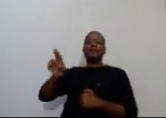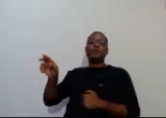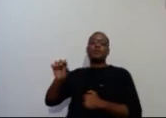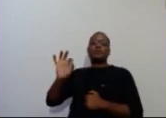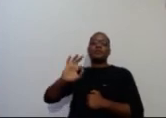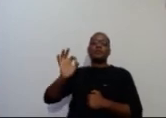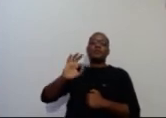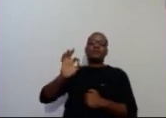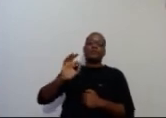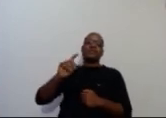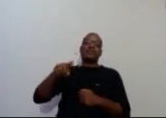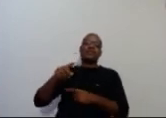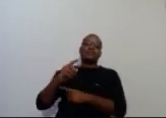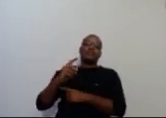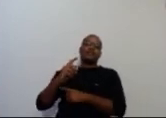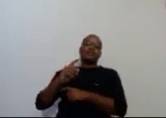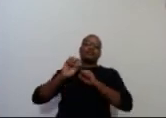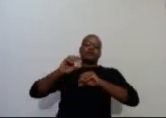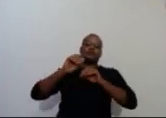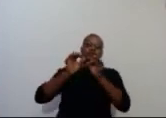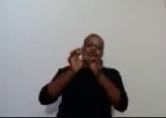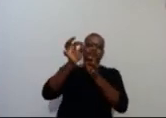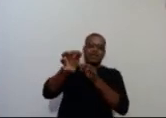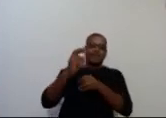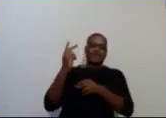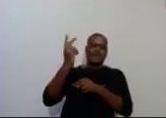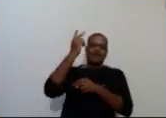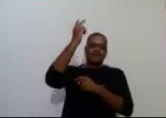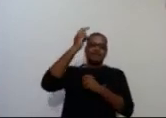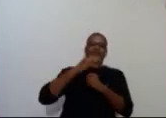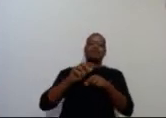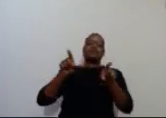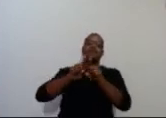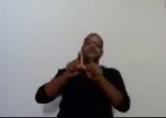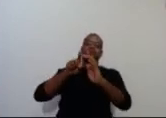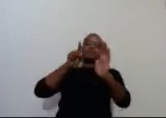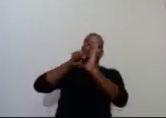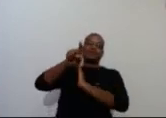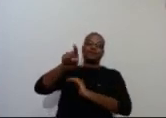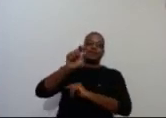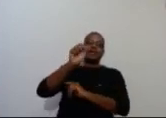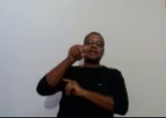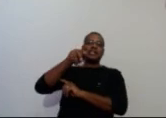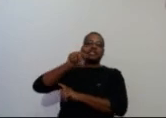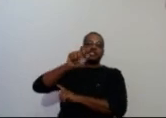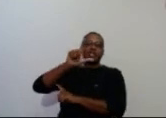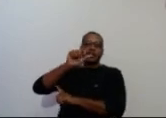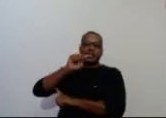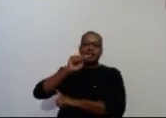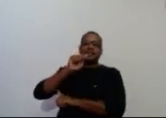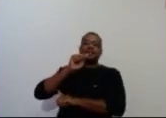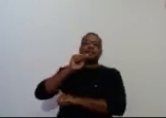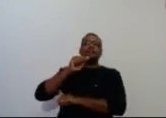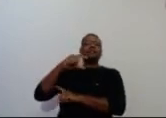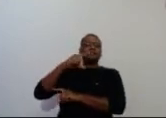pergunta da Ângela Coutinho, o SENAC está tendo bons resultados com o curso EAD, Kátia? Ou Ana?